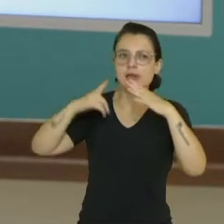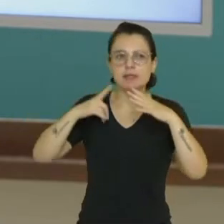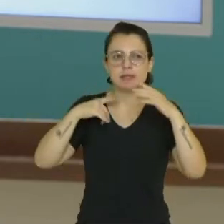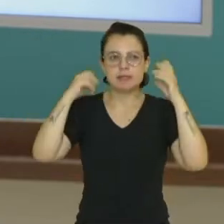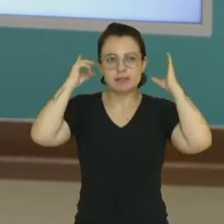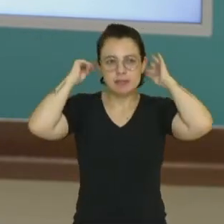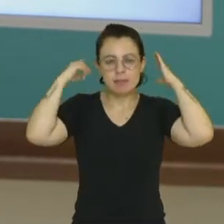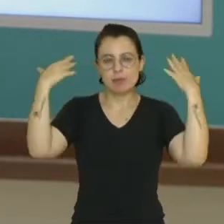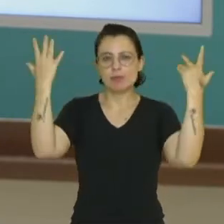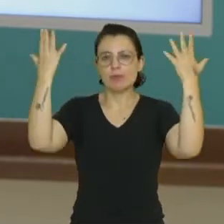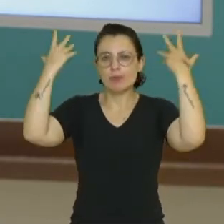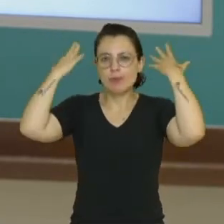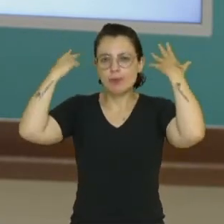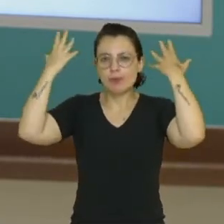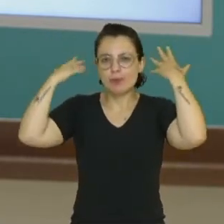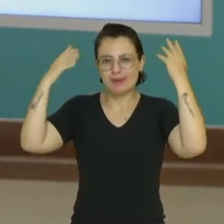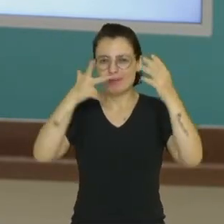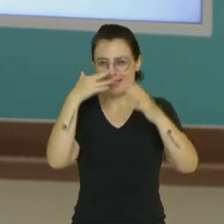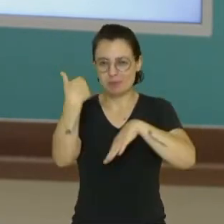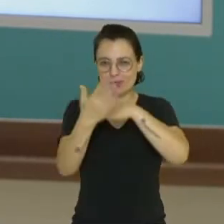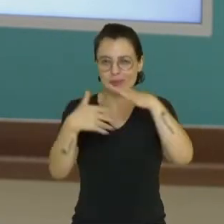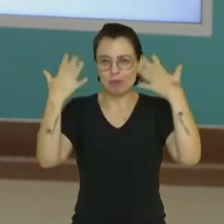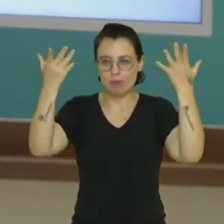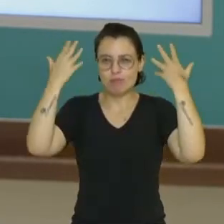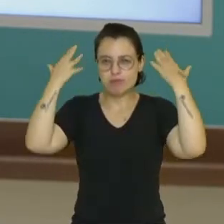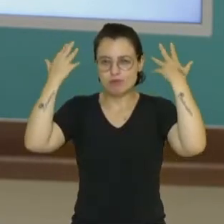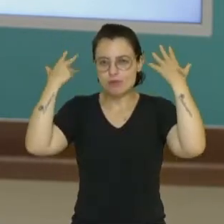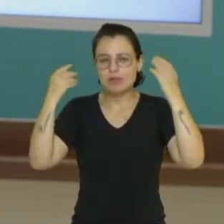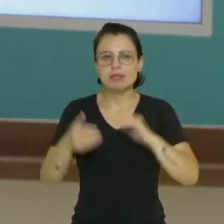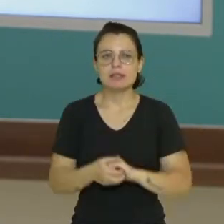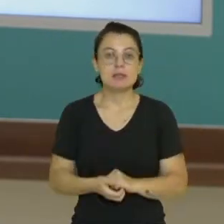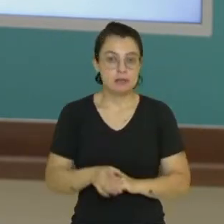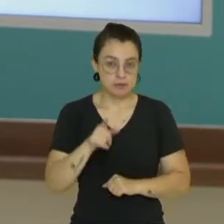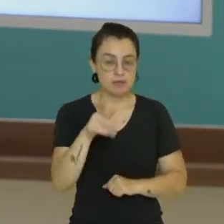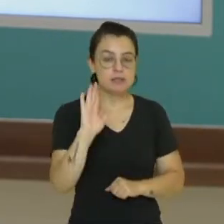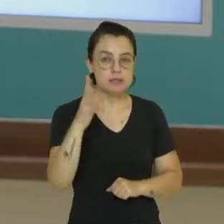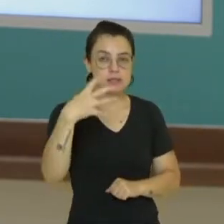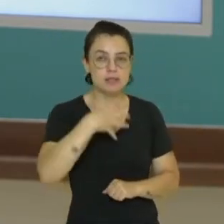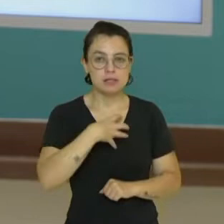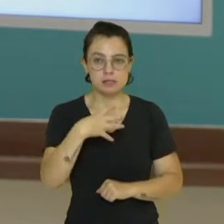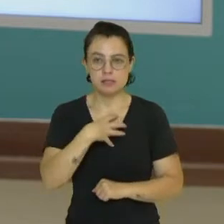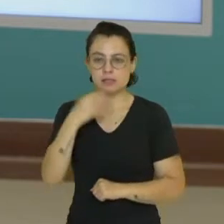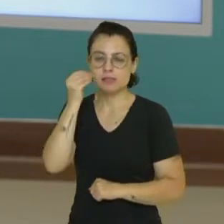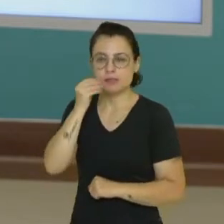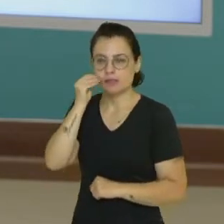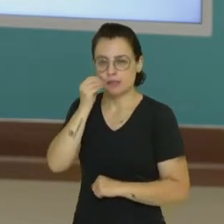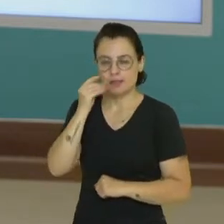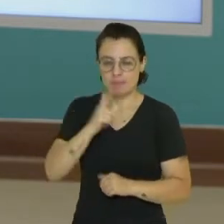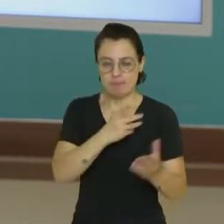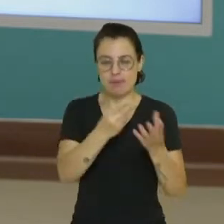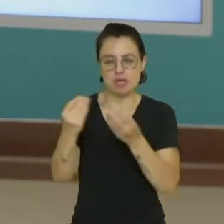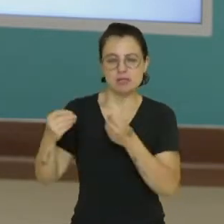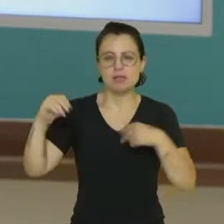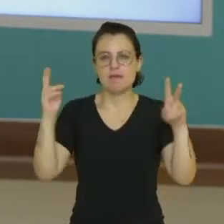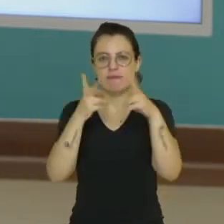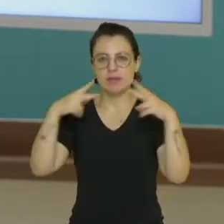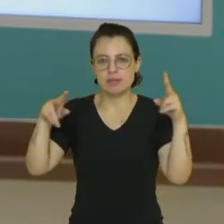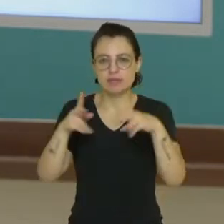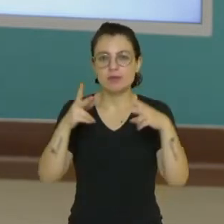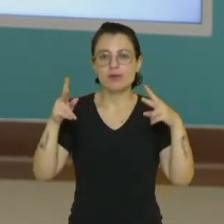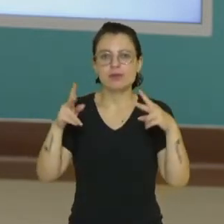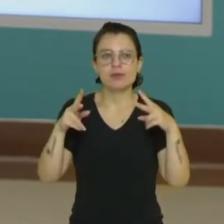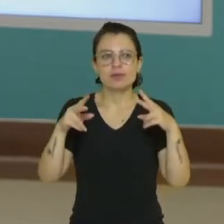como ele está bagunçado. Então, será que você já passou por uma situação dessa? Um dia com bastante vento e o